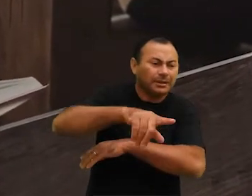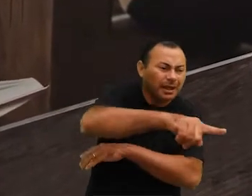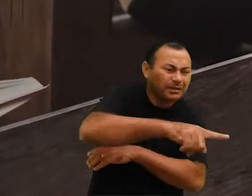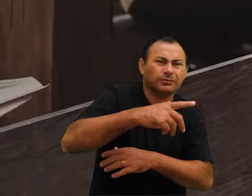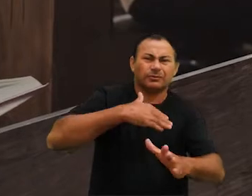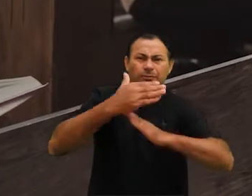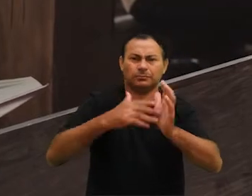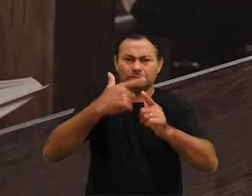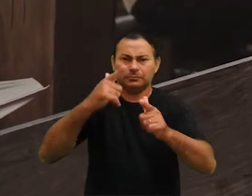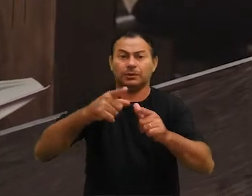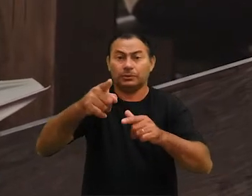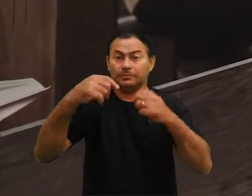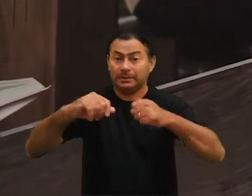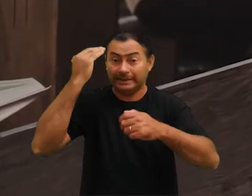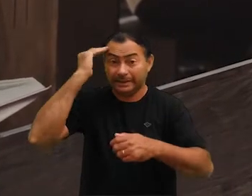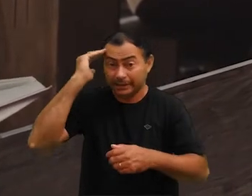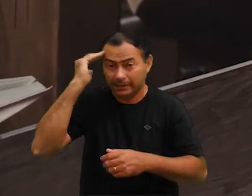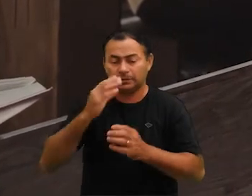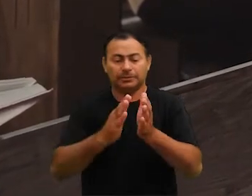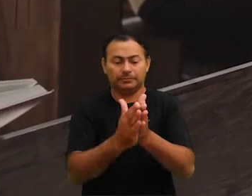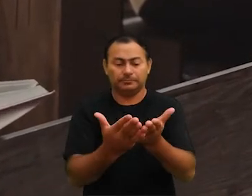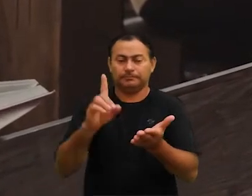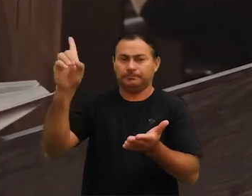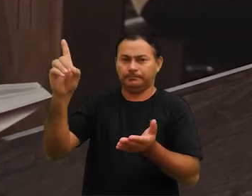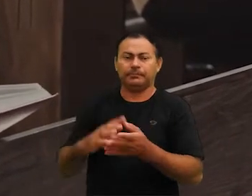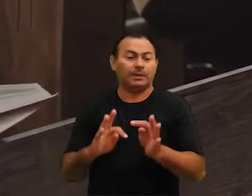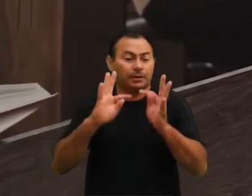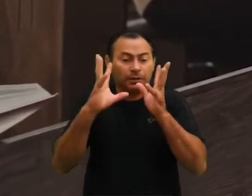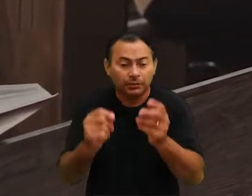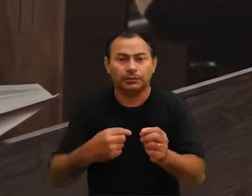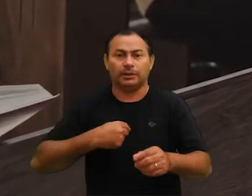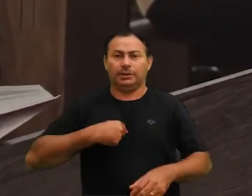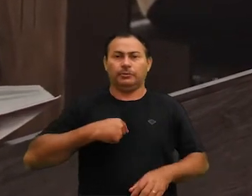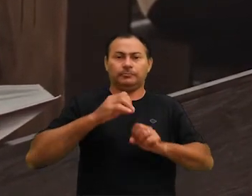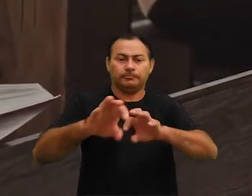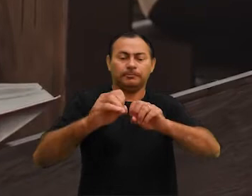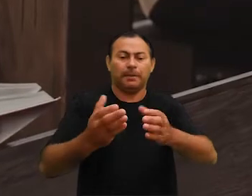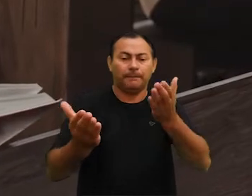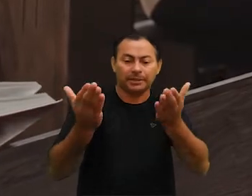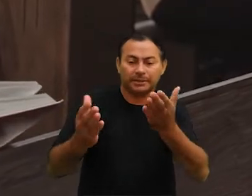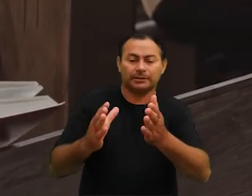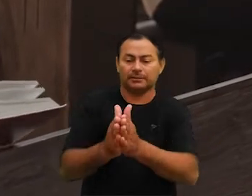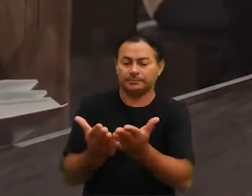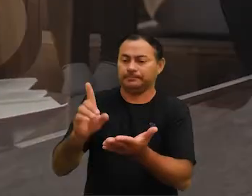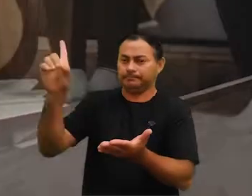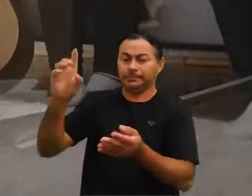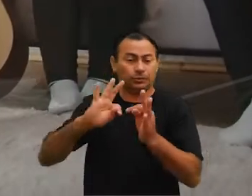problemas, vocês precisam compreender algo sobre as Escrituras. Tudo que estou ensinando é baseado